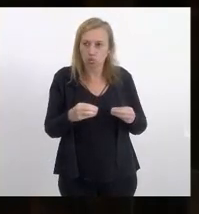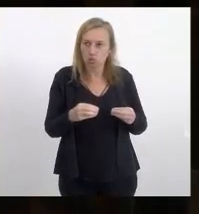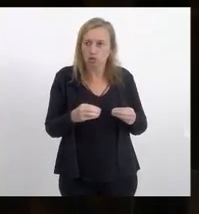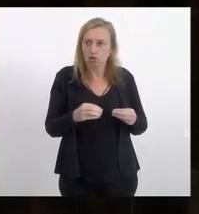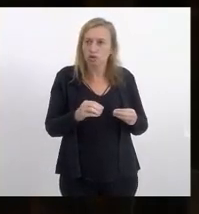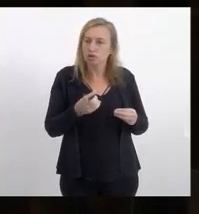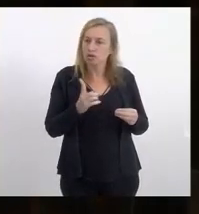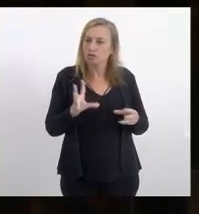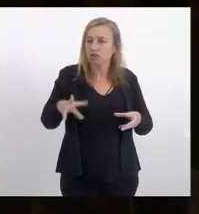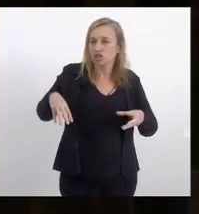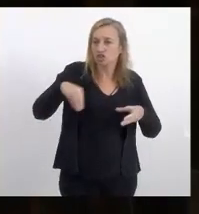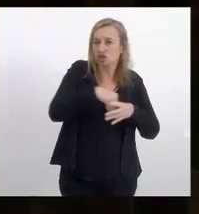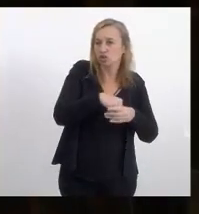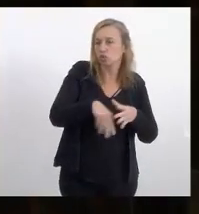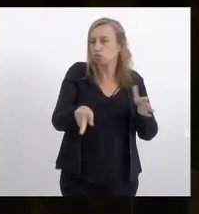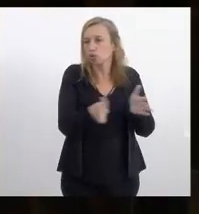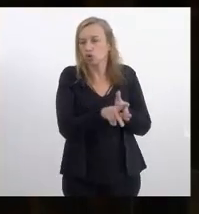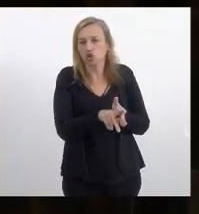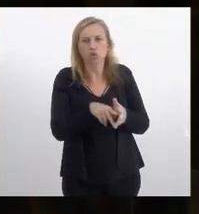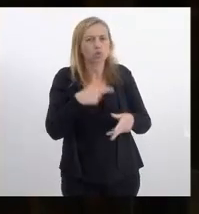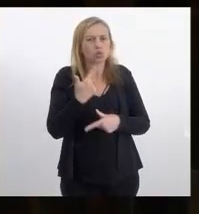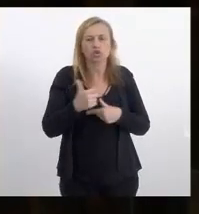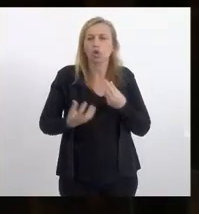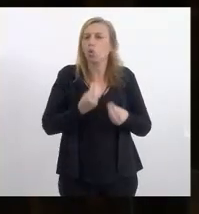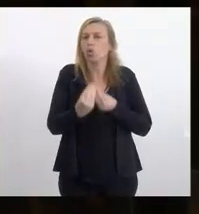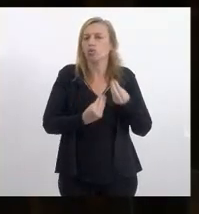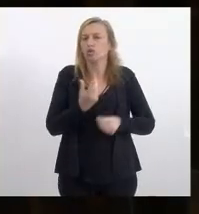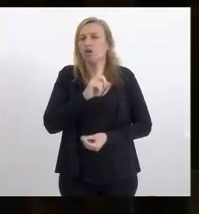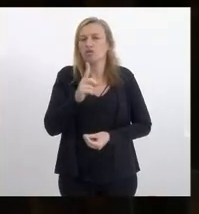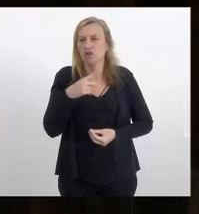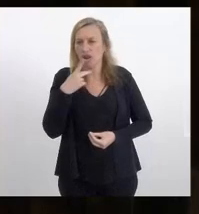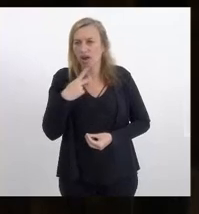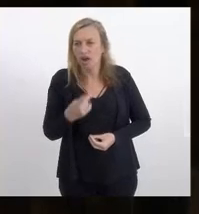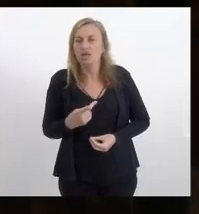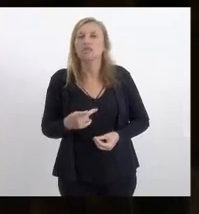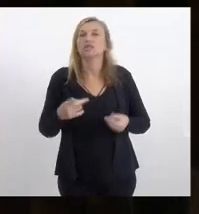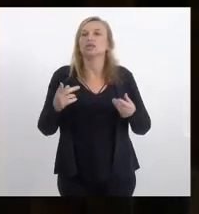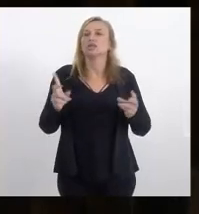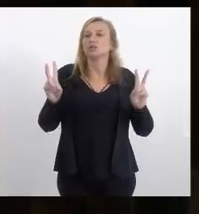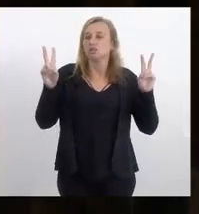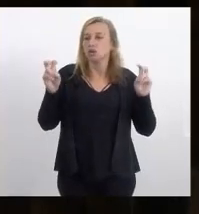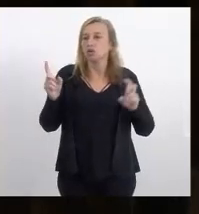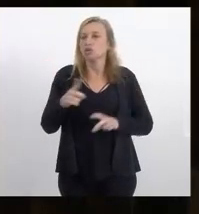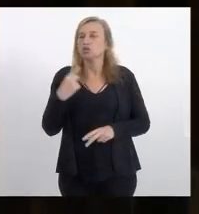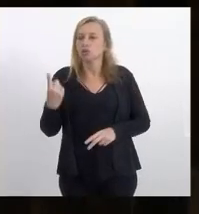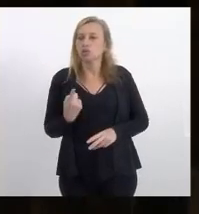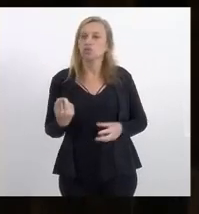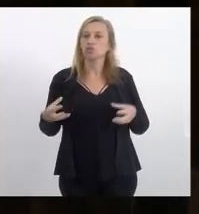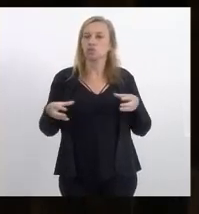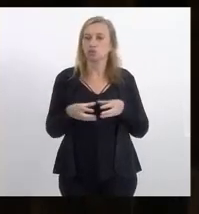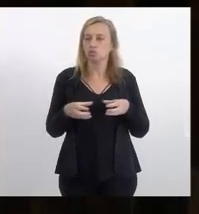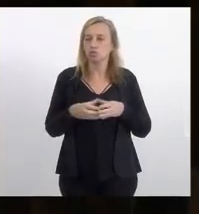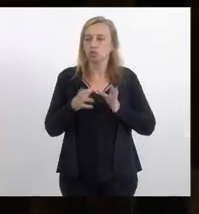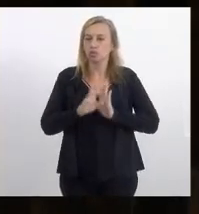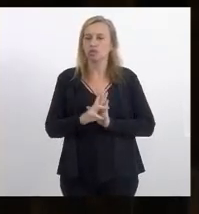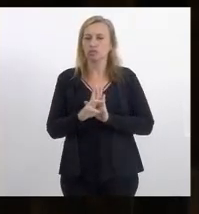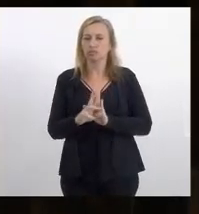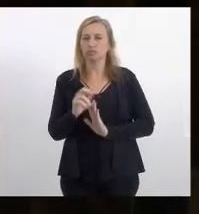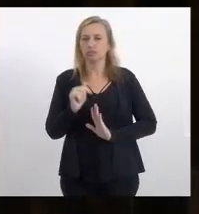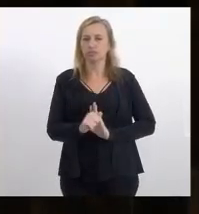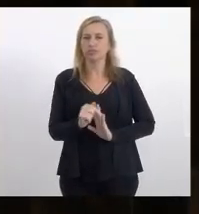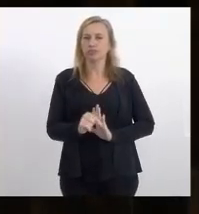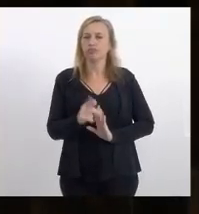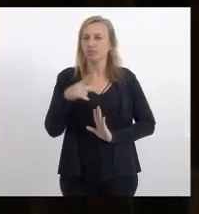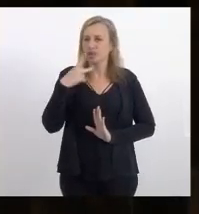sejam abarcados nesse projeto não tem como a gente falar como é o Lê dumm dumm grupo que nós estamos aqui representando